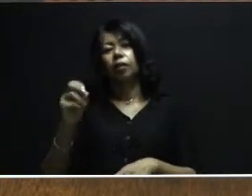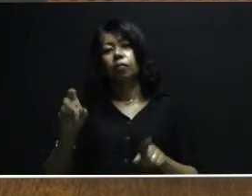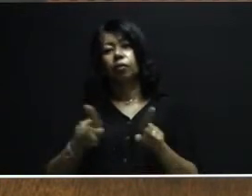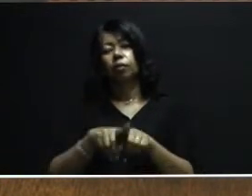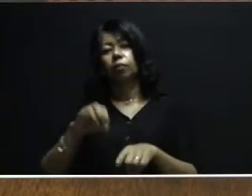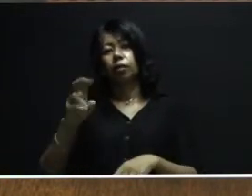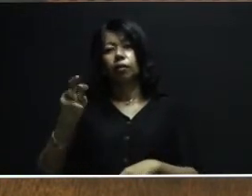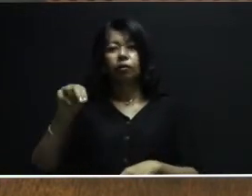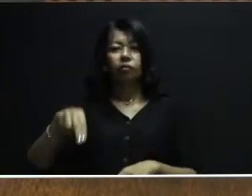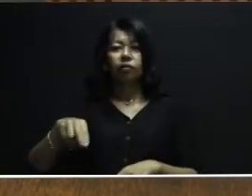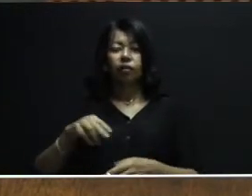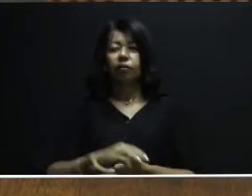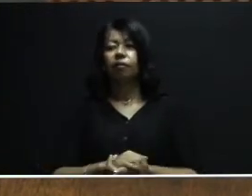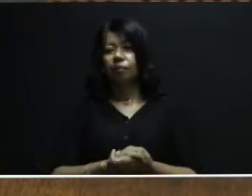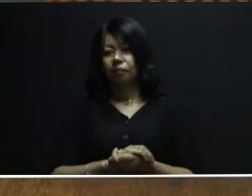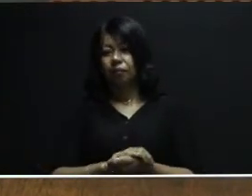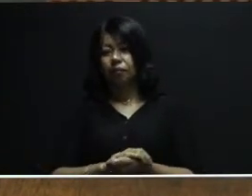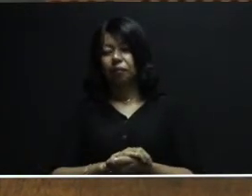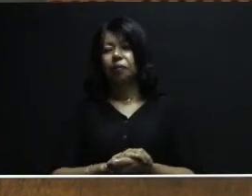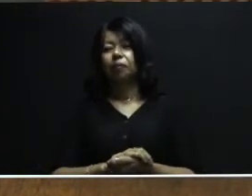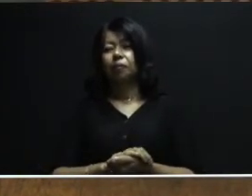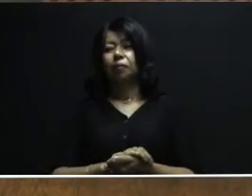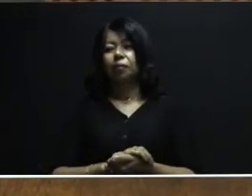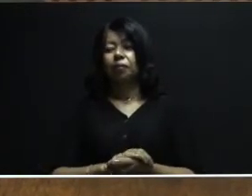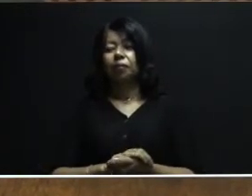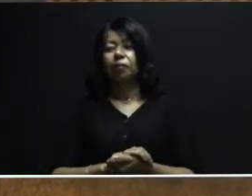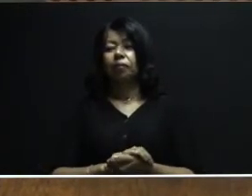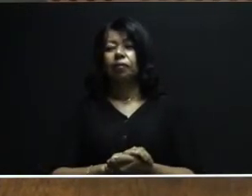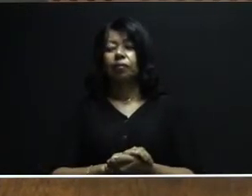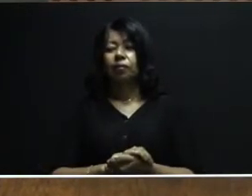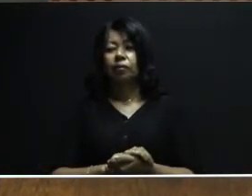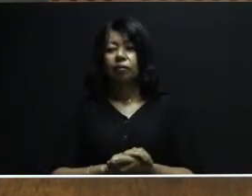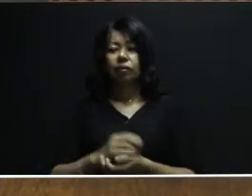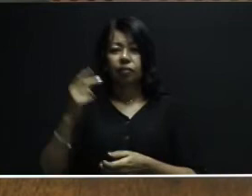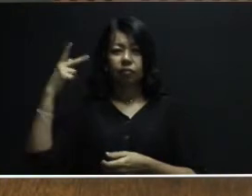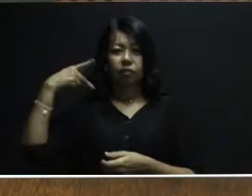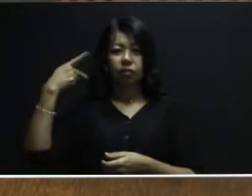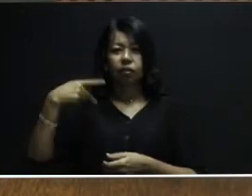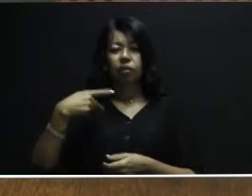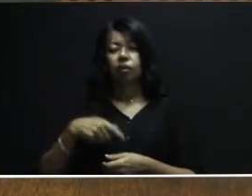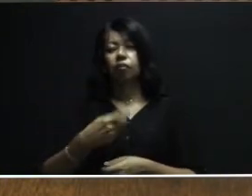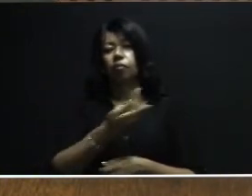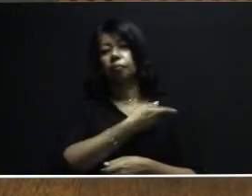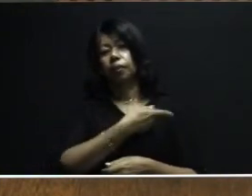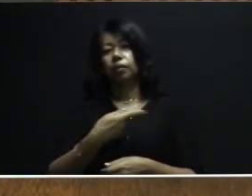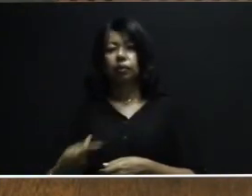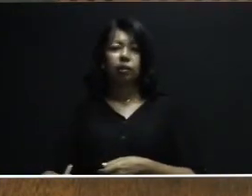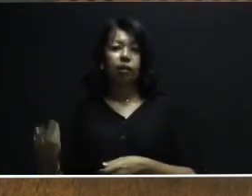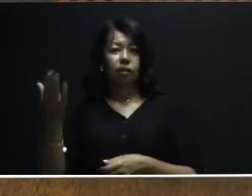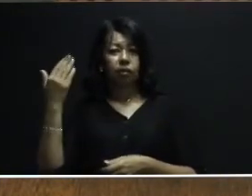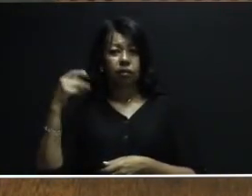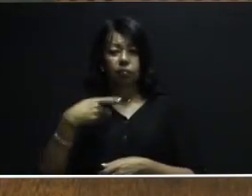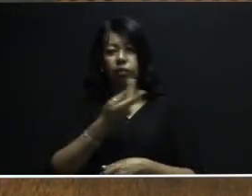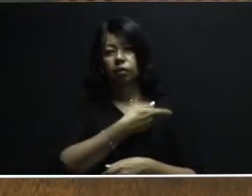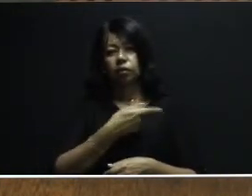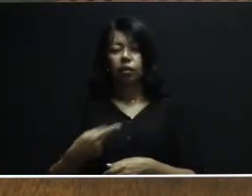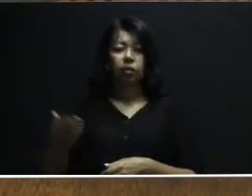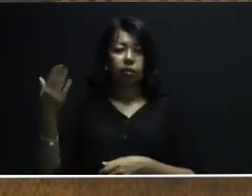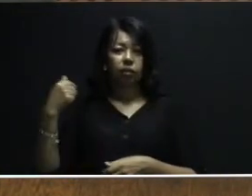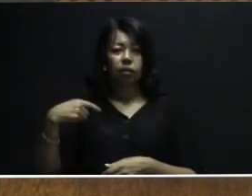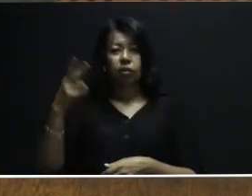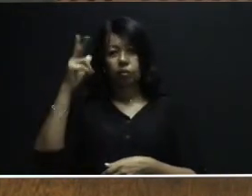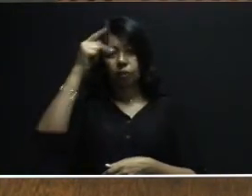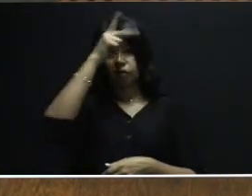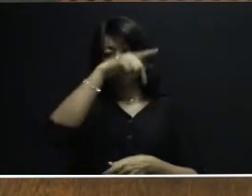o presidente da Câmara, muito obrigado por ter aberto as portas dessa casa, vereador Roxinho, ex-presidente, ex-prefeito também da cidade,